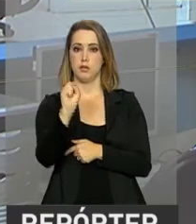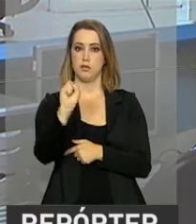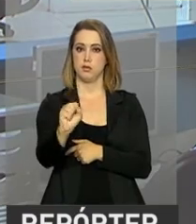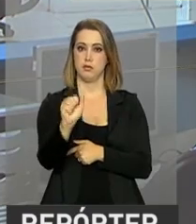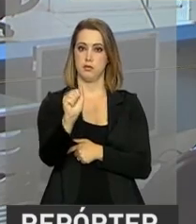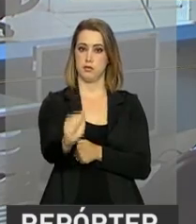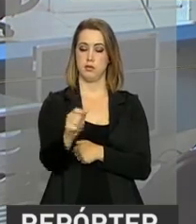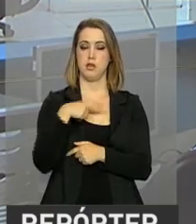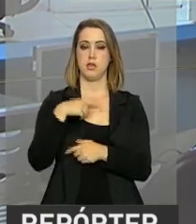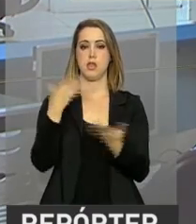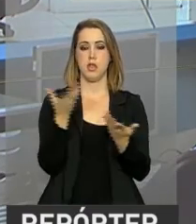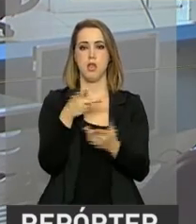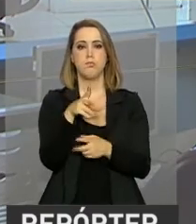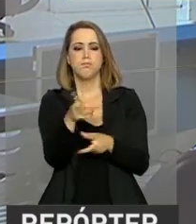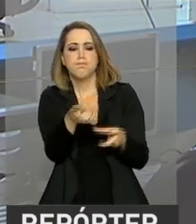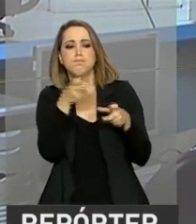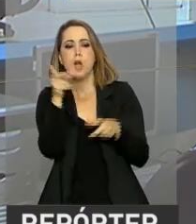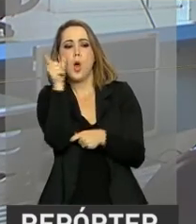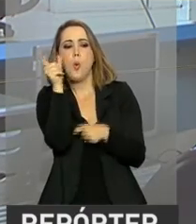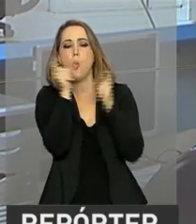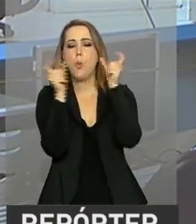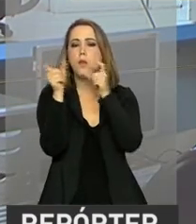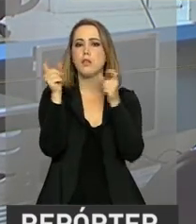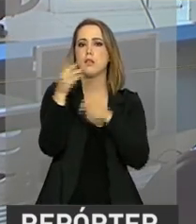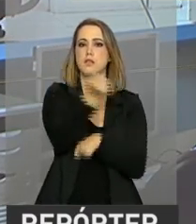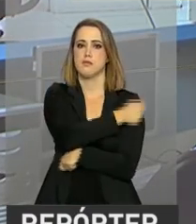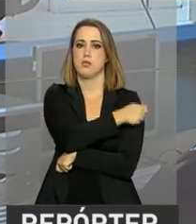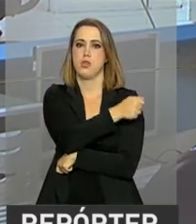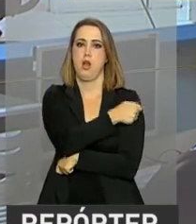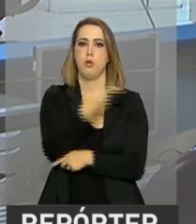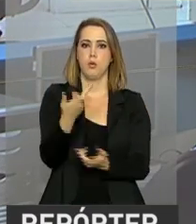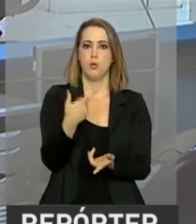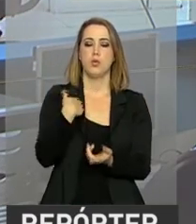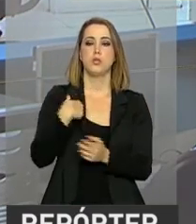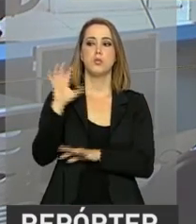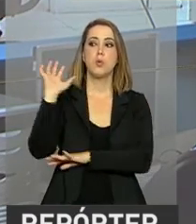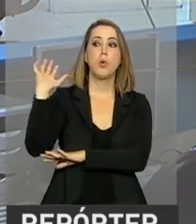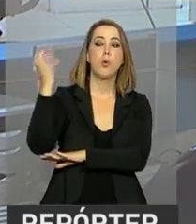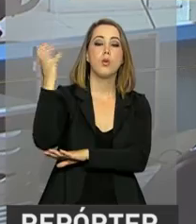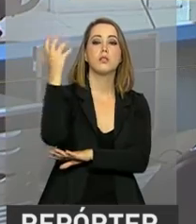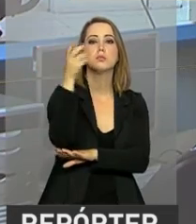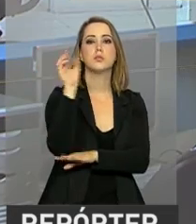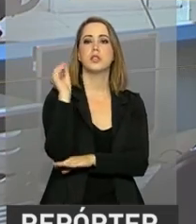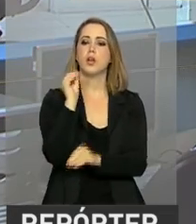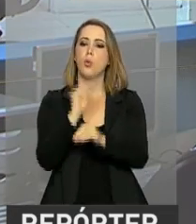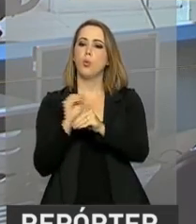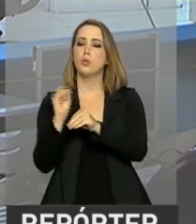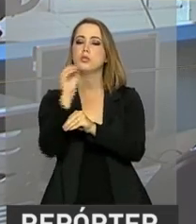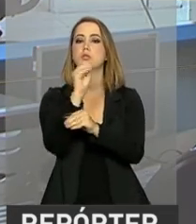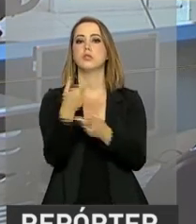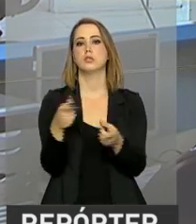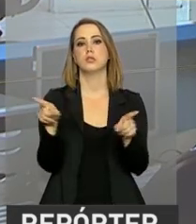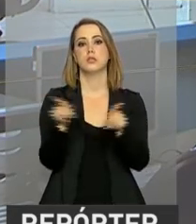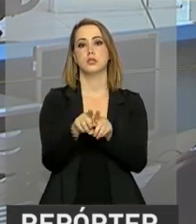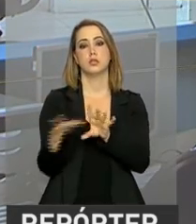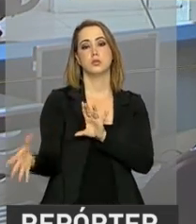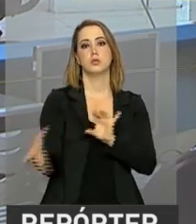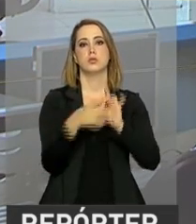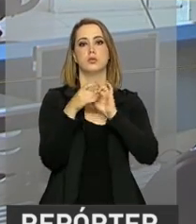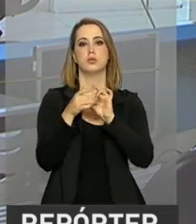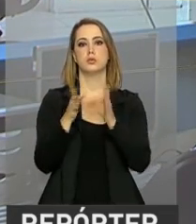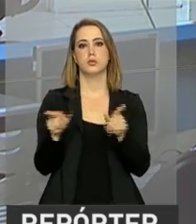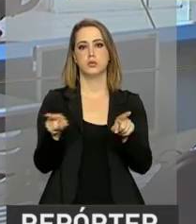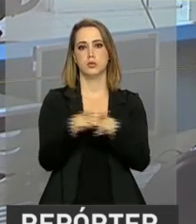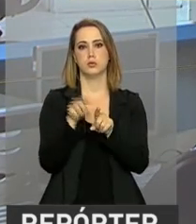pela preservação ambiental professores da rede pública podem participar de um curso promovido em parceria com a agência espacial brasileira